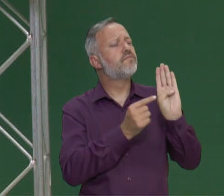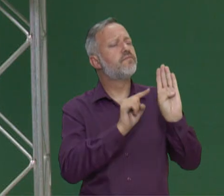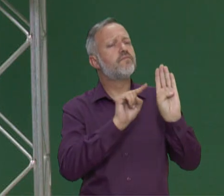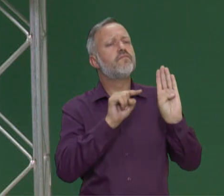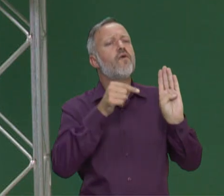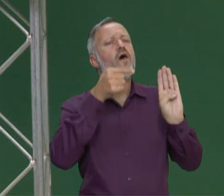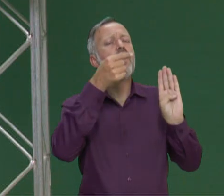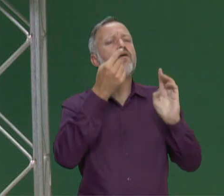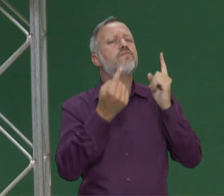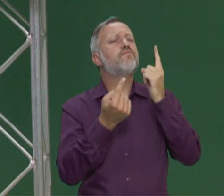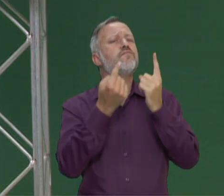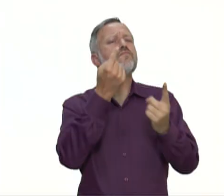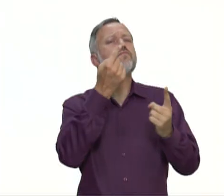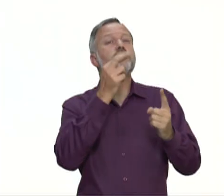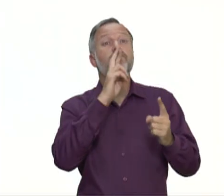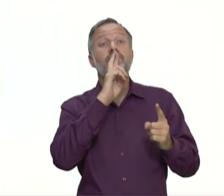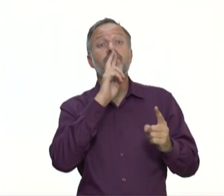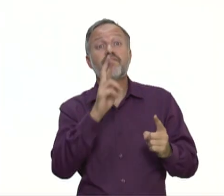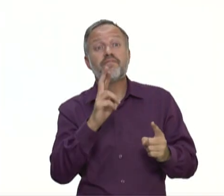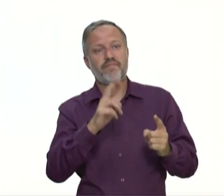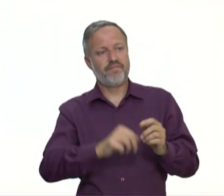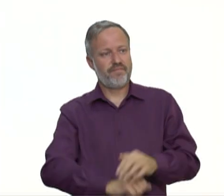para você responder.